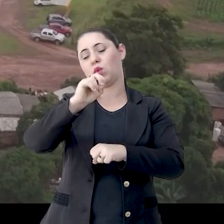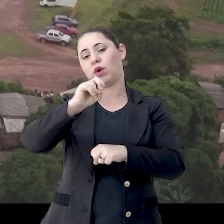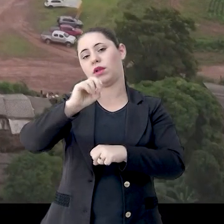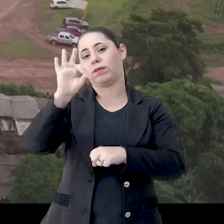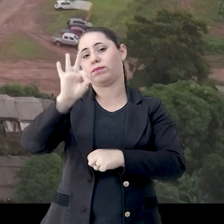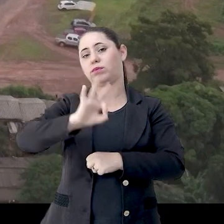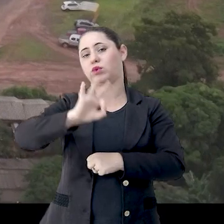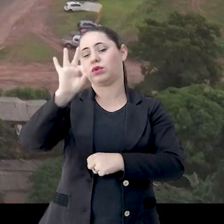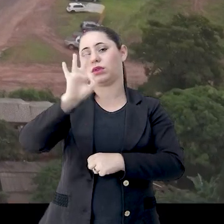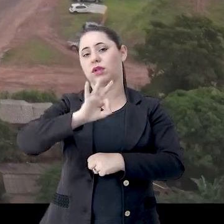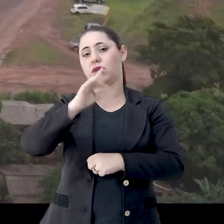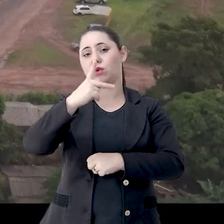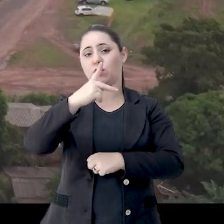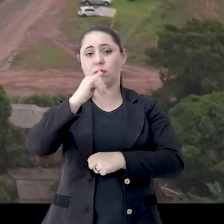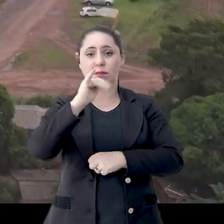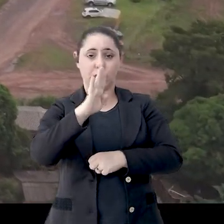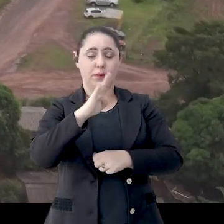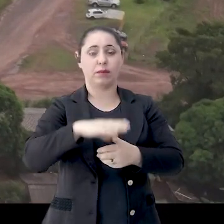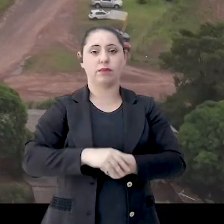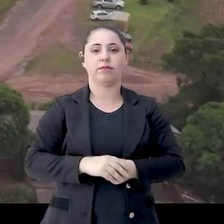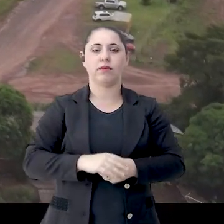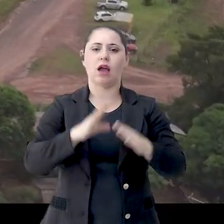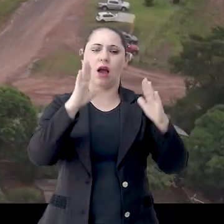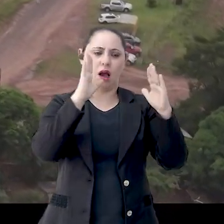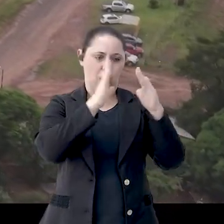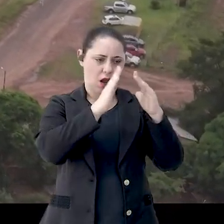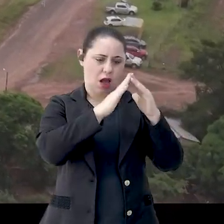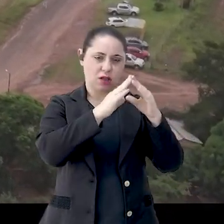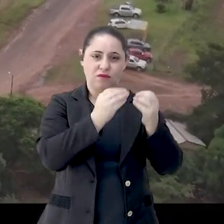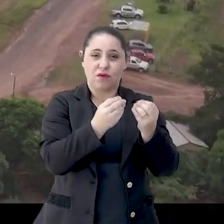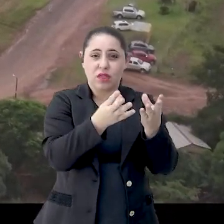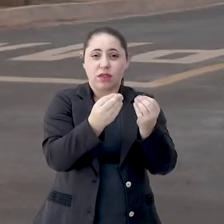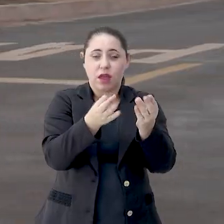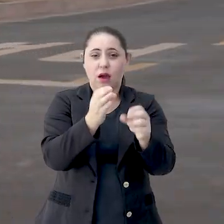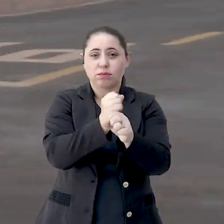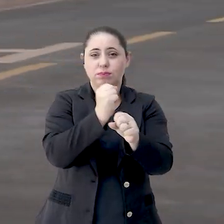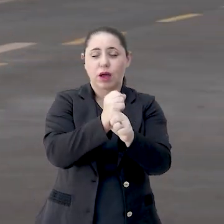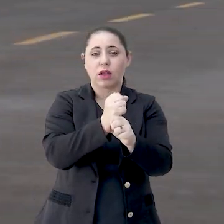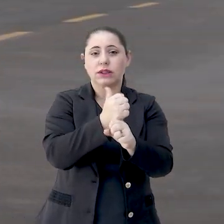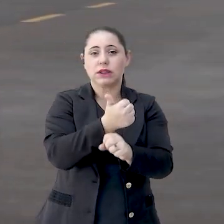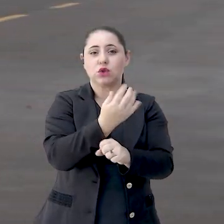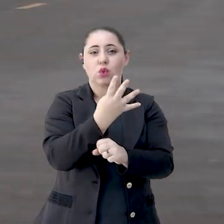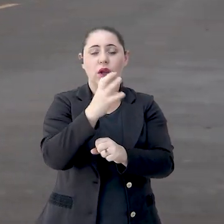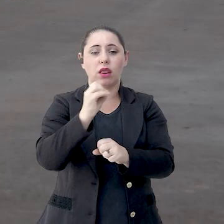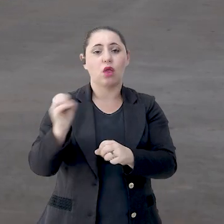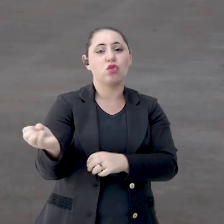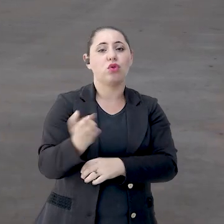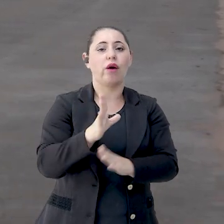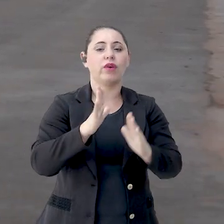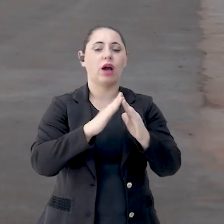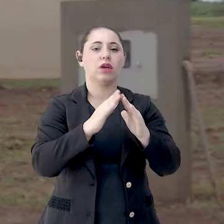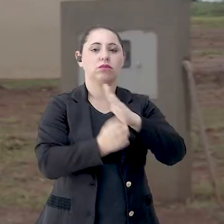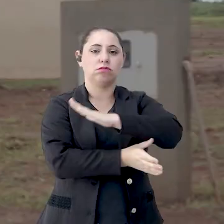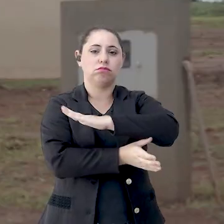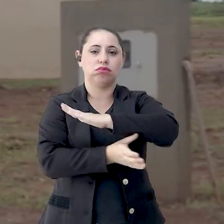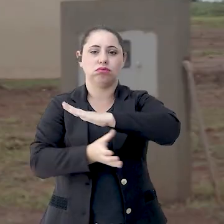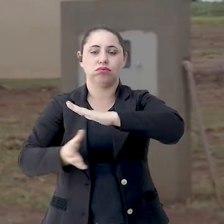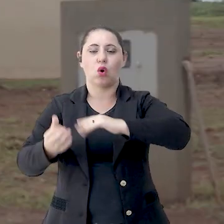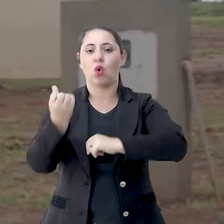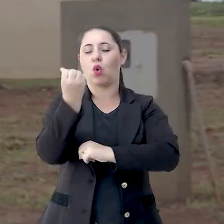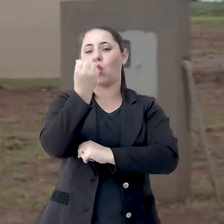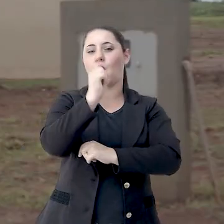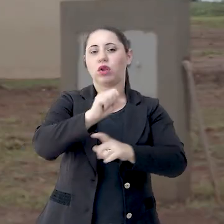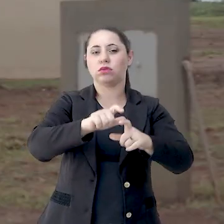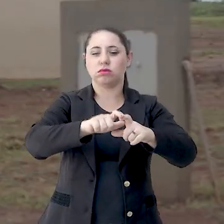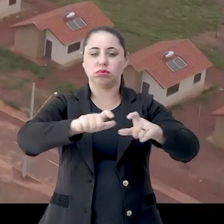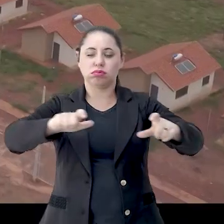Na habitação foram entregues 140 novas moradias e no saneamento 8.000 metros de rede de